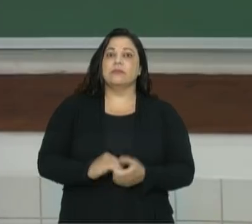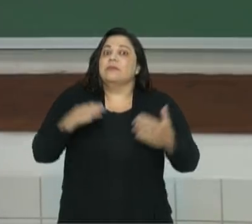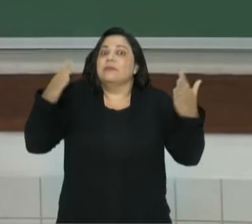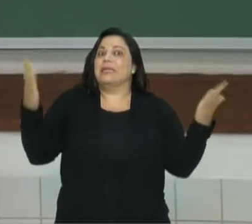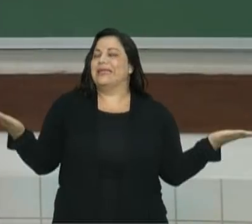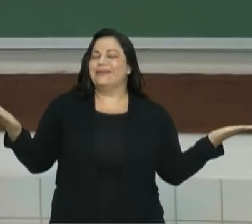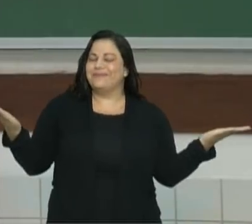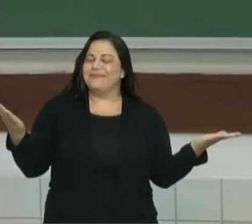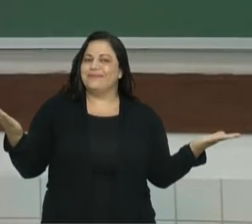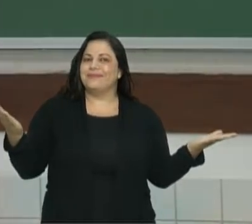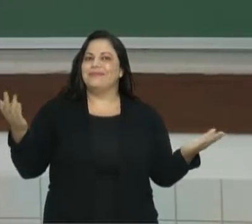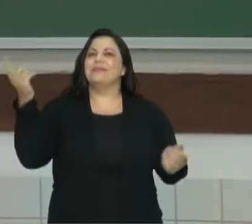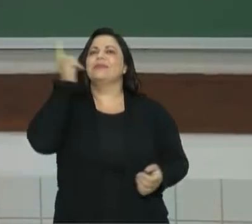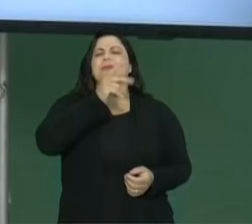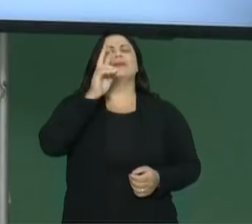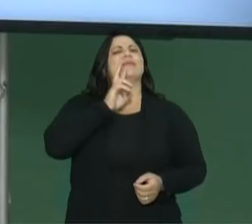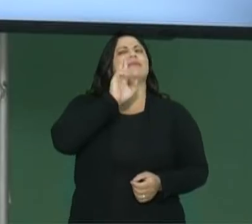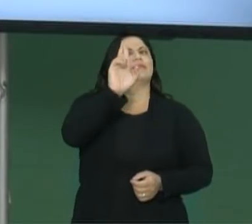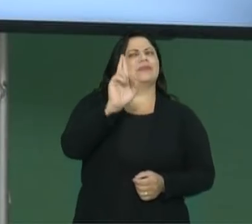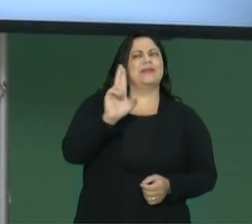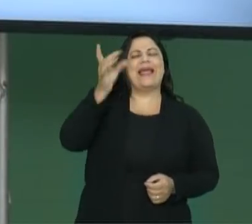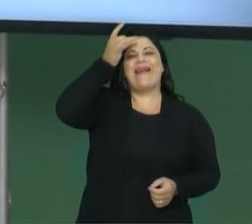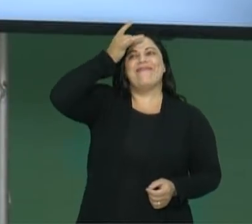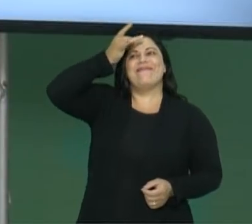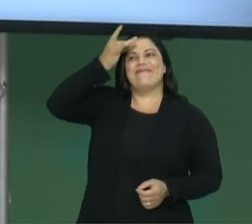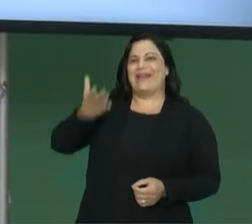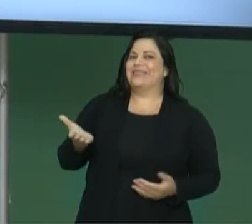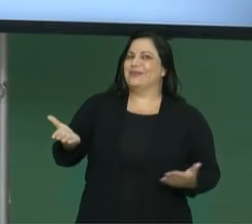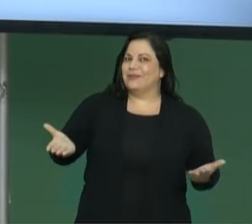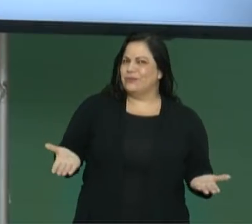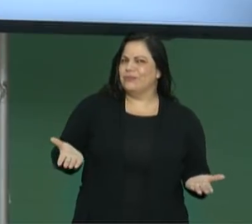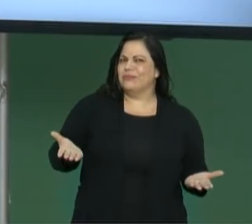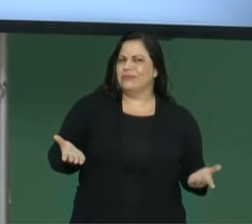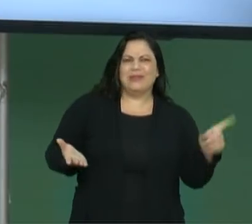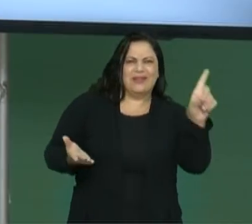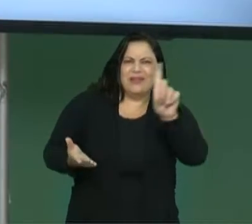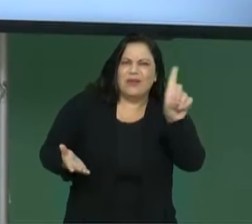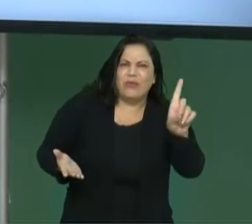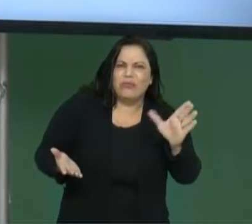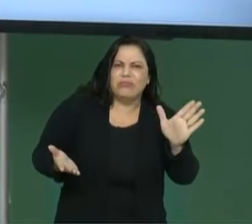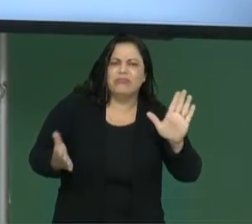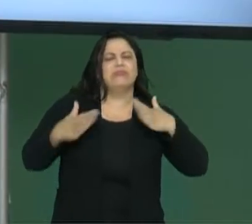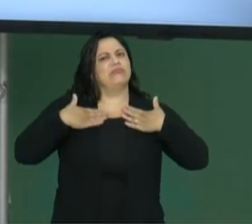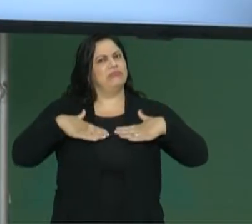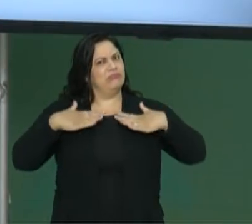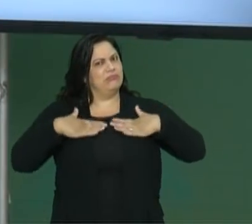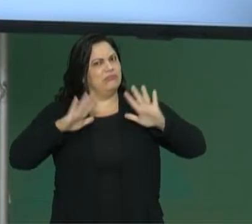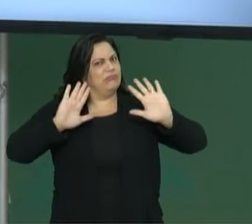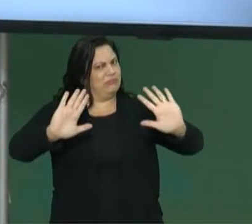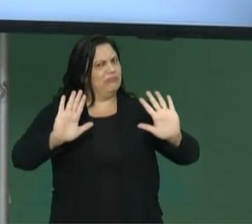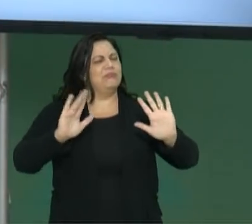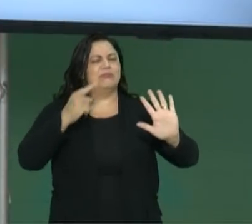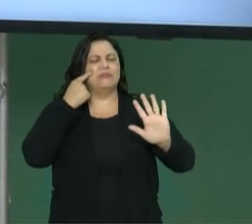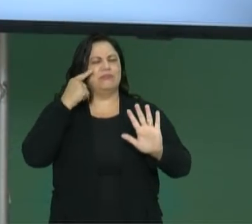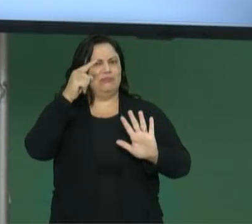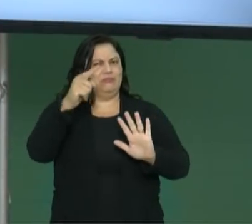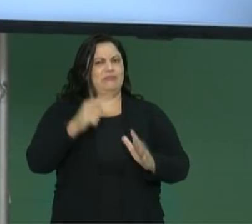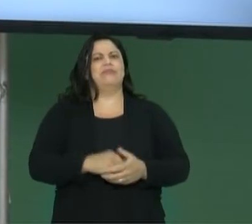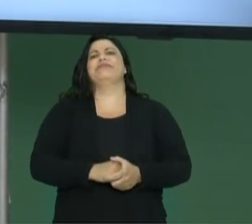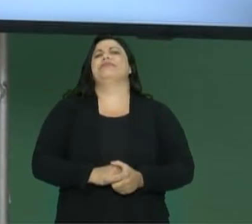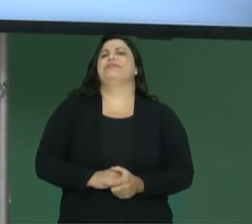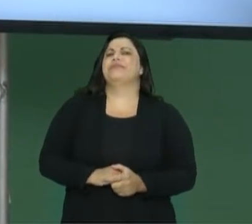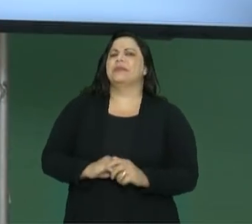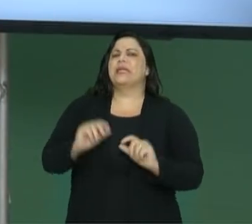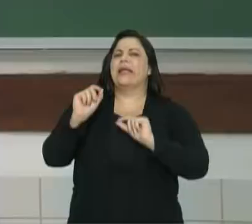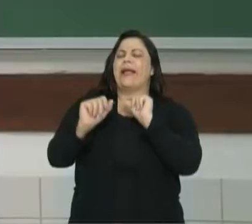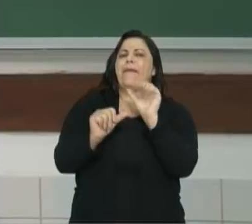E aí, gente, resolveram? Facinho, né? Não é tão facinho? Calma aí, de boas. Primeira coisa, vocês têm que imaginar o